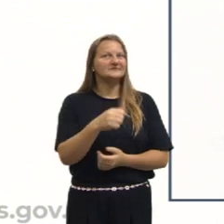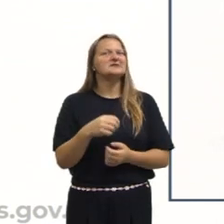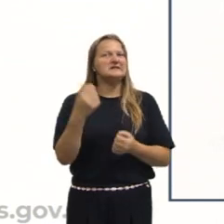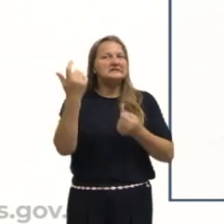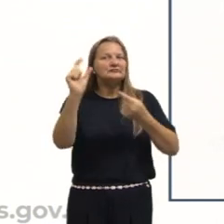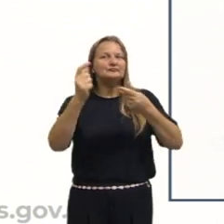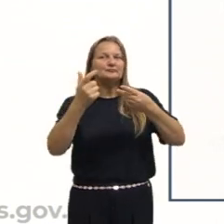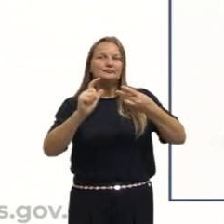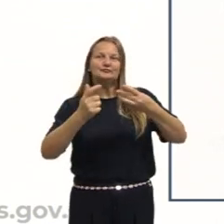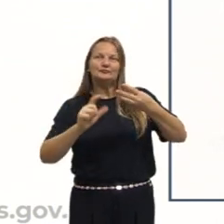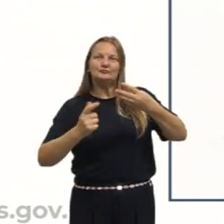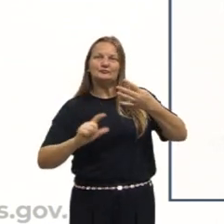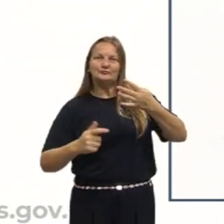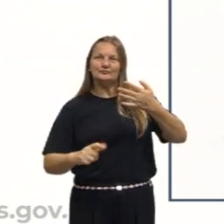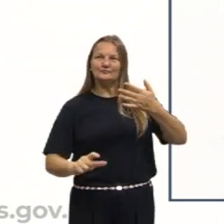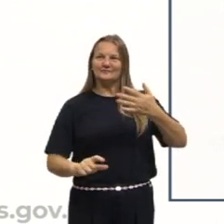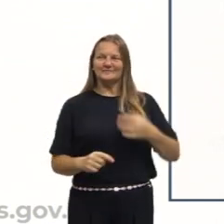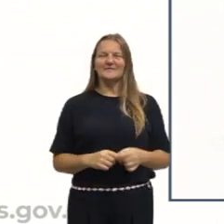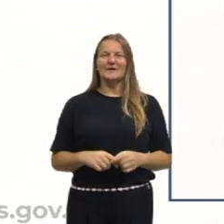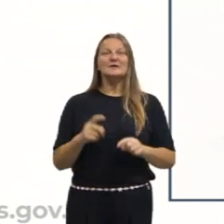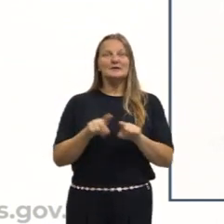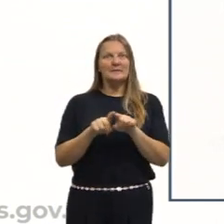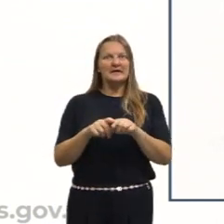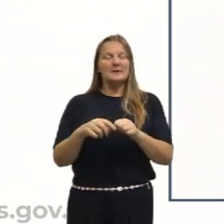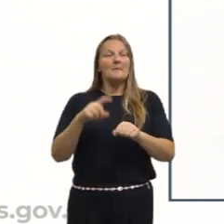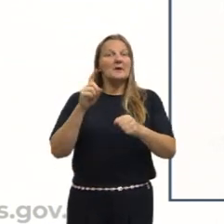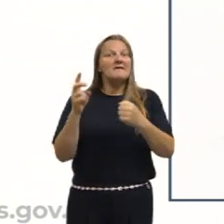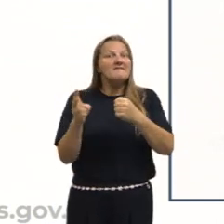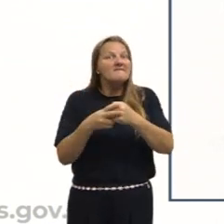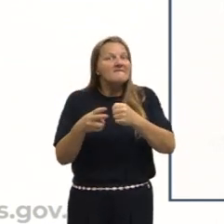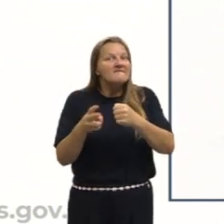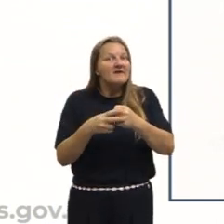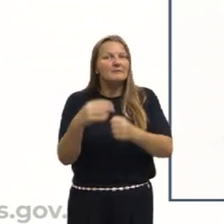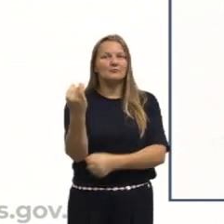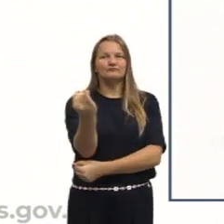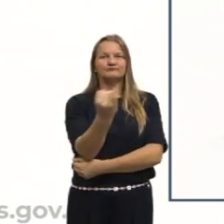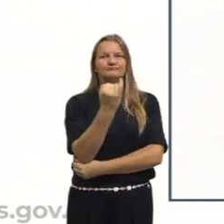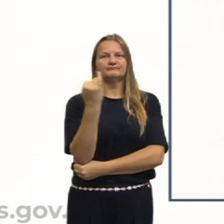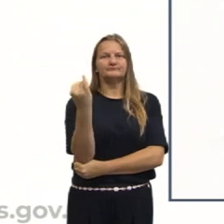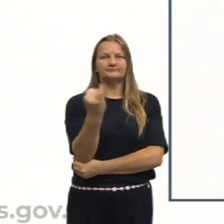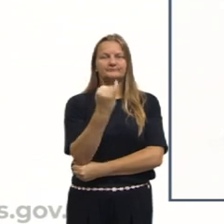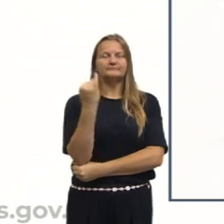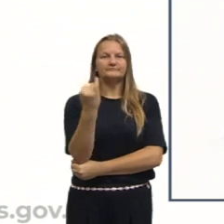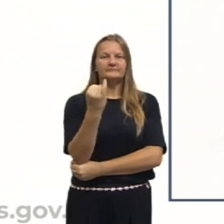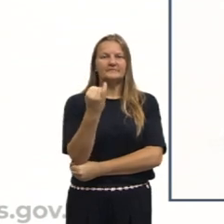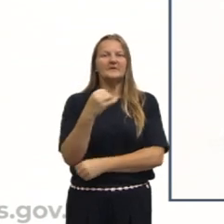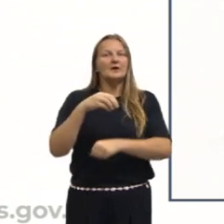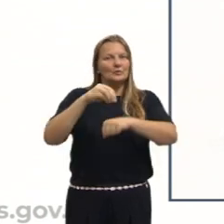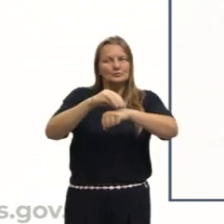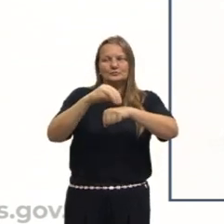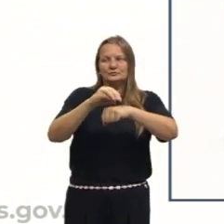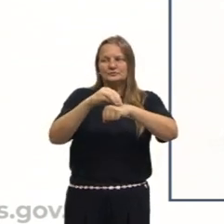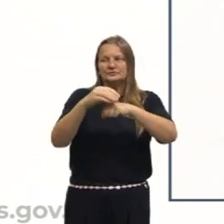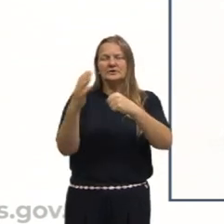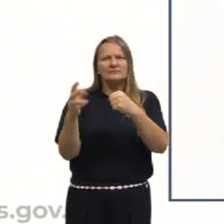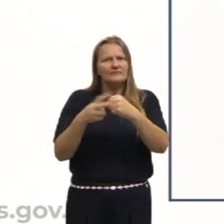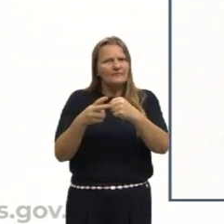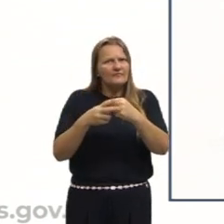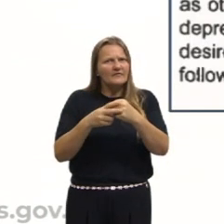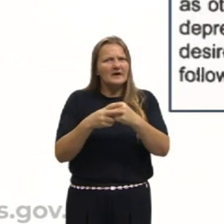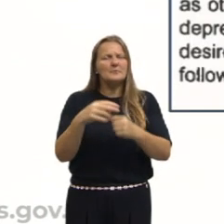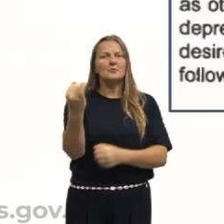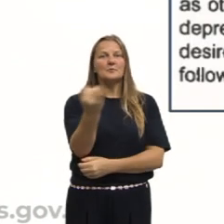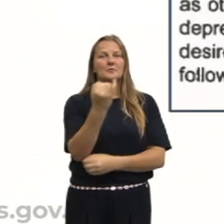muita coisa Versa sobre tempo verbal e sobre quando eu dava suas aulas eu dizia para vocês ó lá tem muita coisa